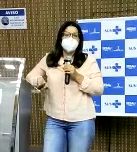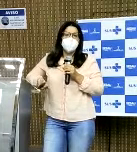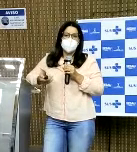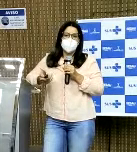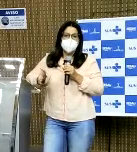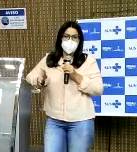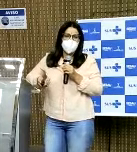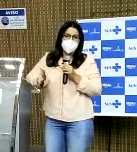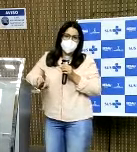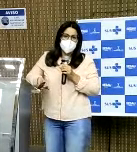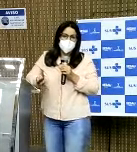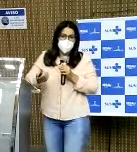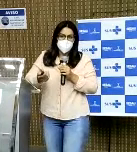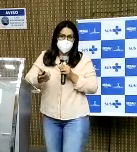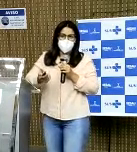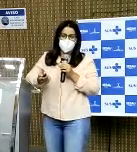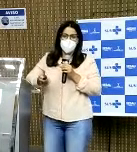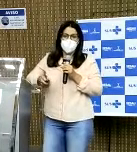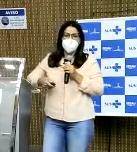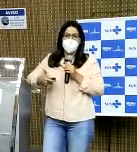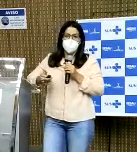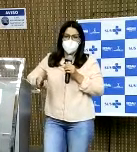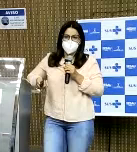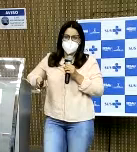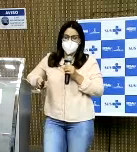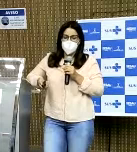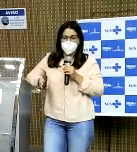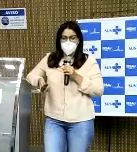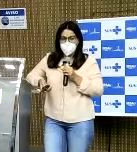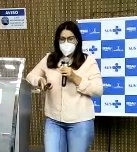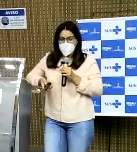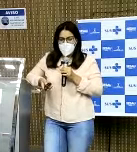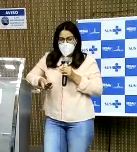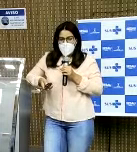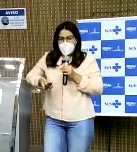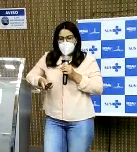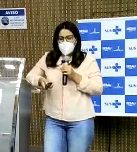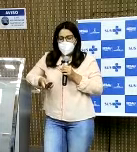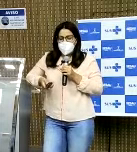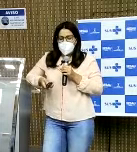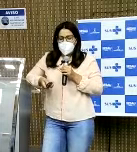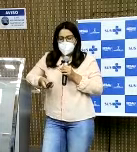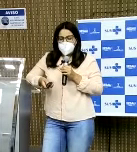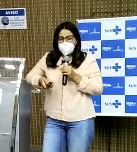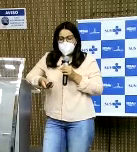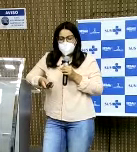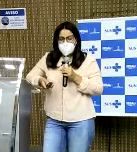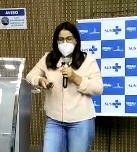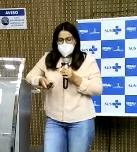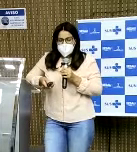que são notificados externamente, que os pacientes já vêm com diagnóstico para a gente e vêm com essa realização de cultura. Número de óbitos